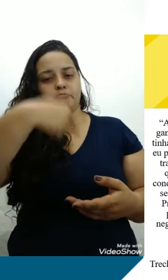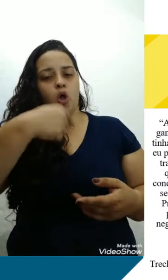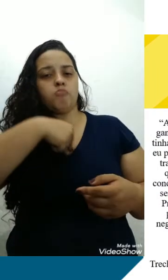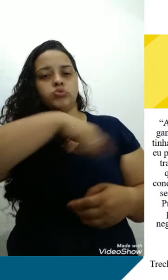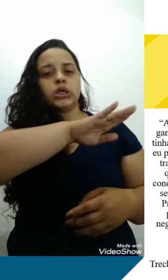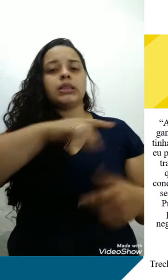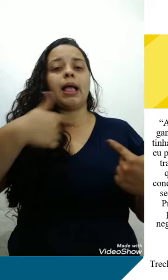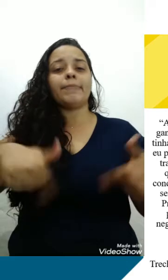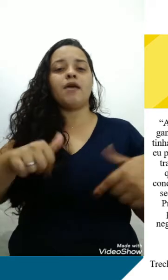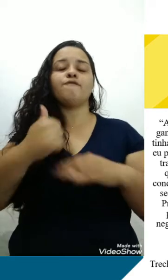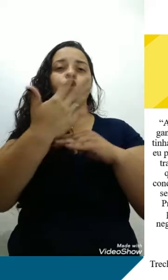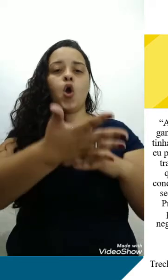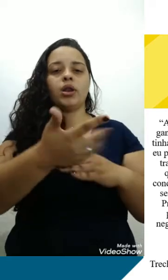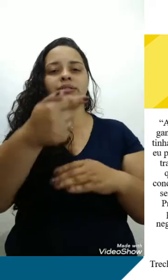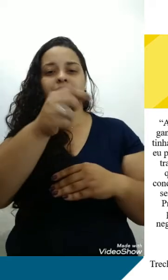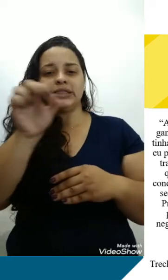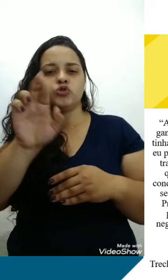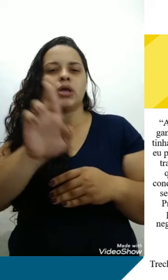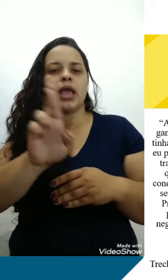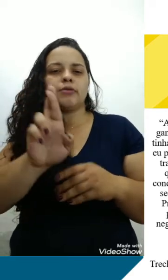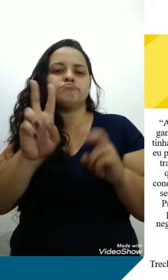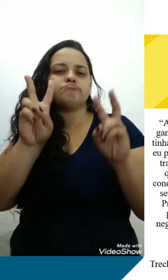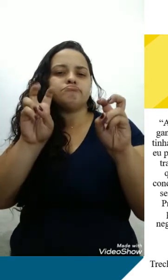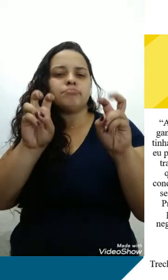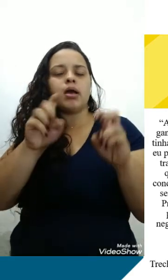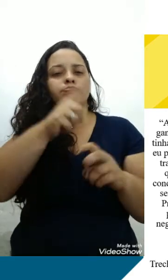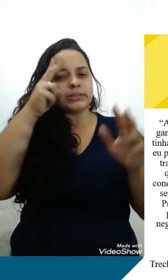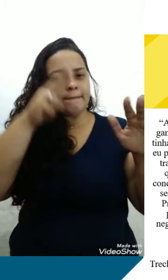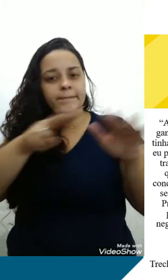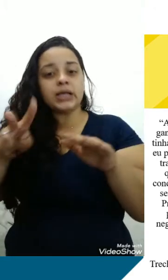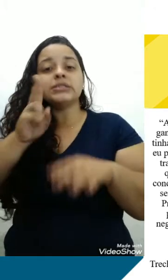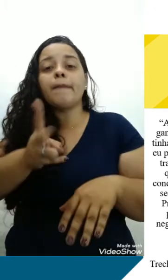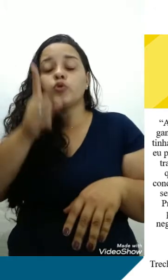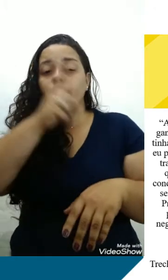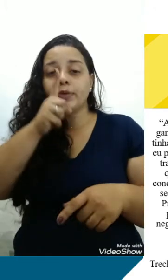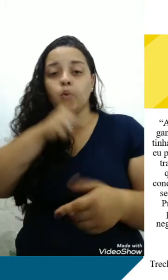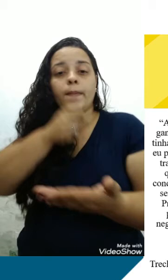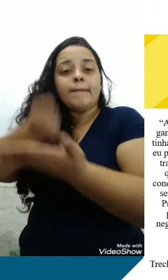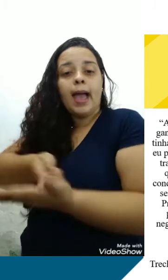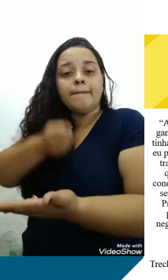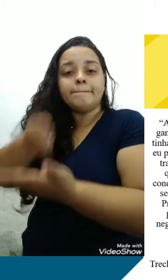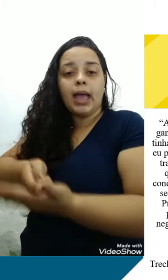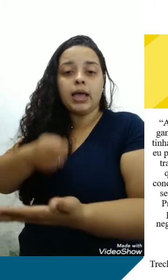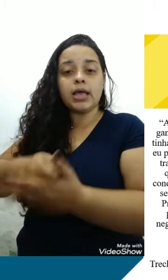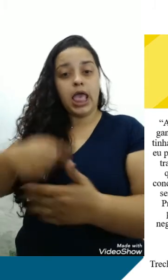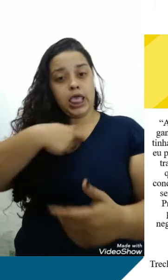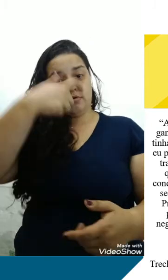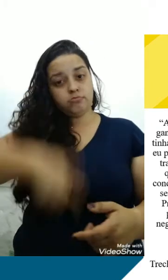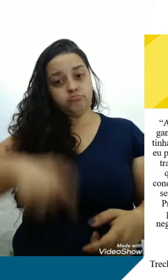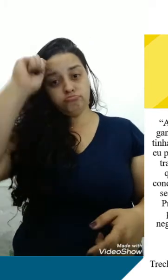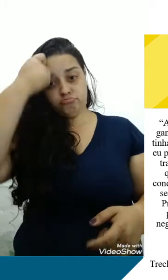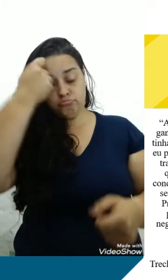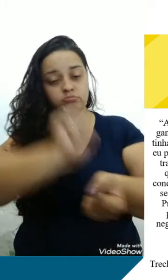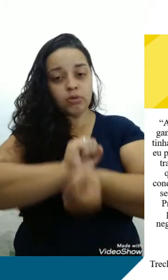de ganho a quase R$ 700 por semana, dinheiro que eu tinha que pagar a ela aos domingos. Como escrava de ganho, eu poderia